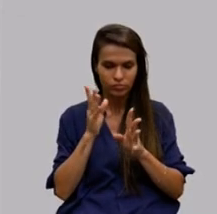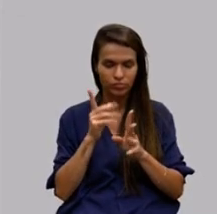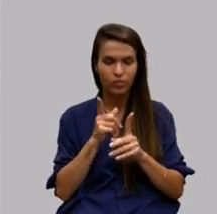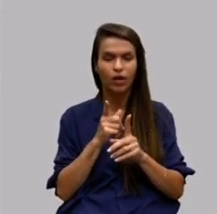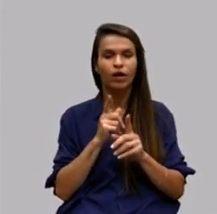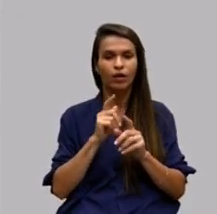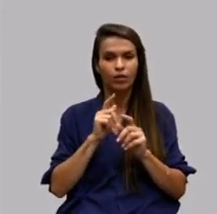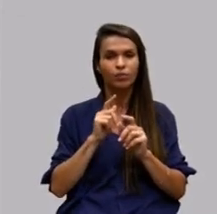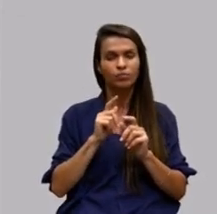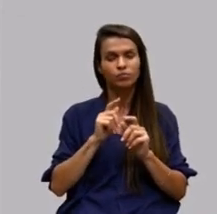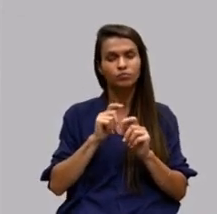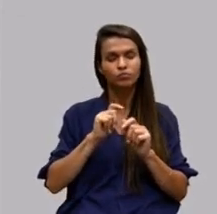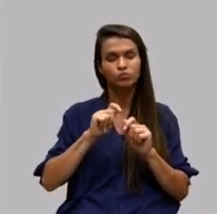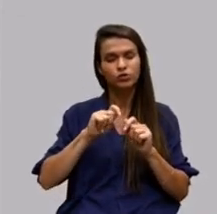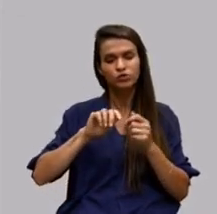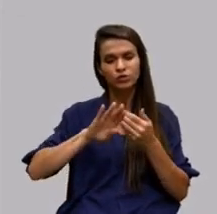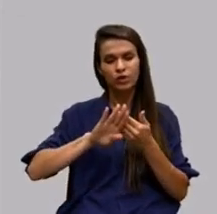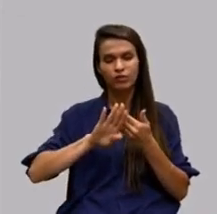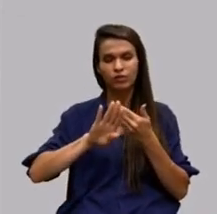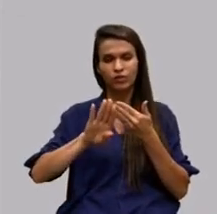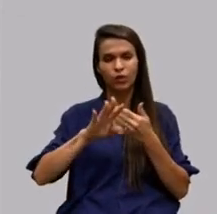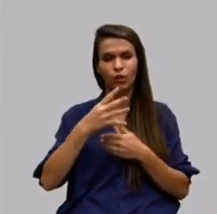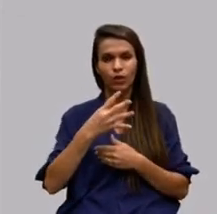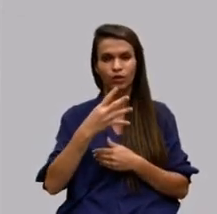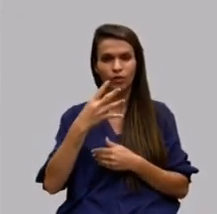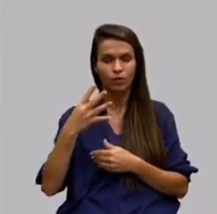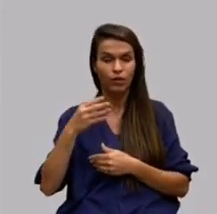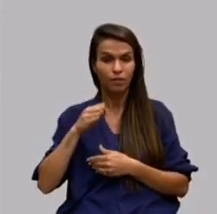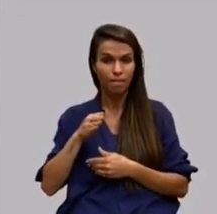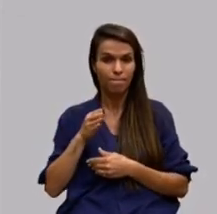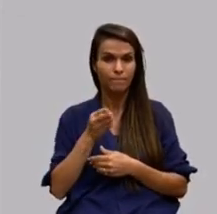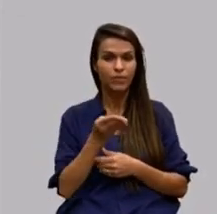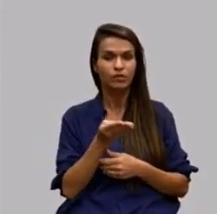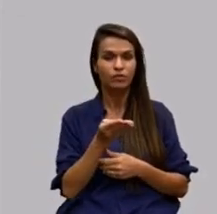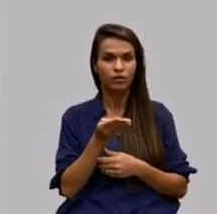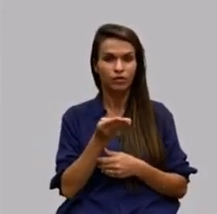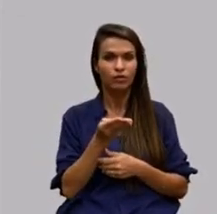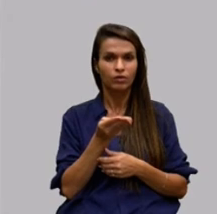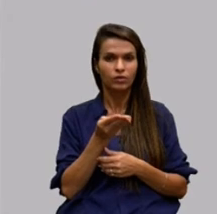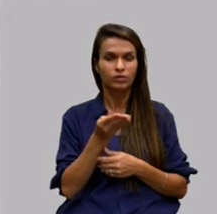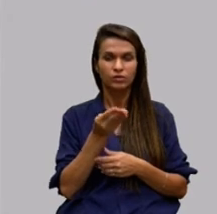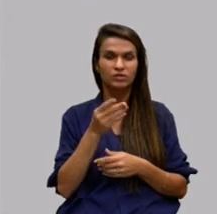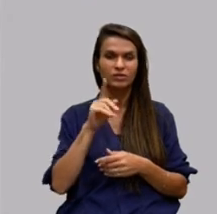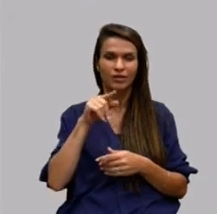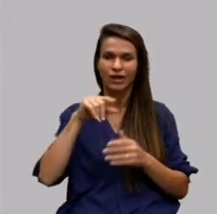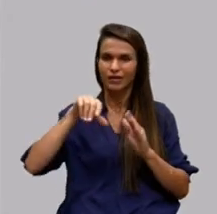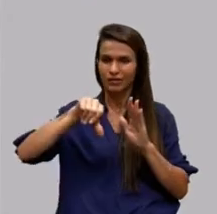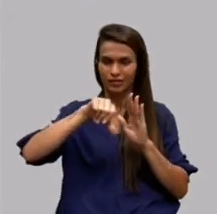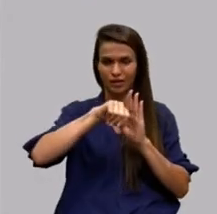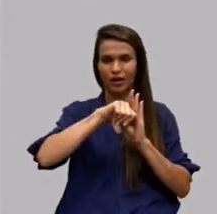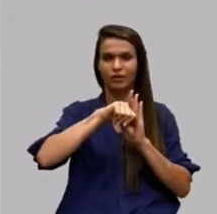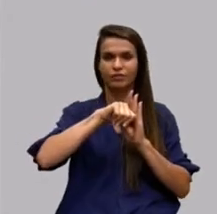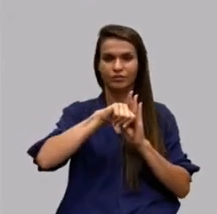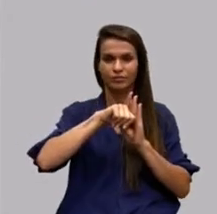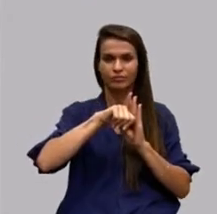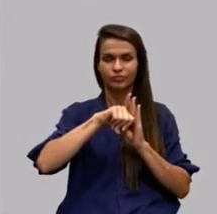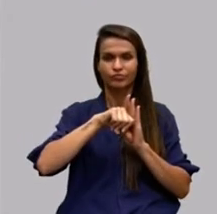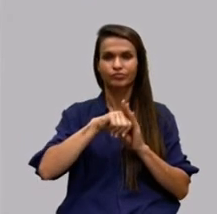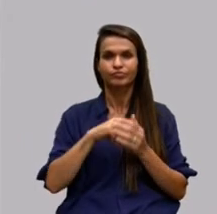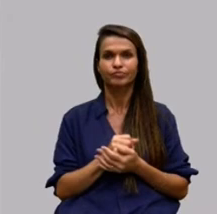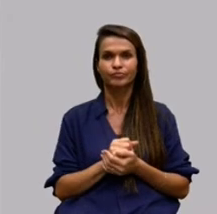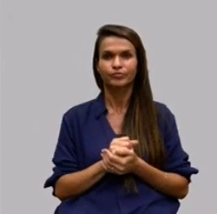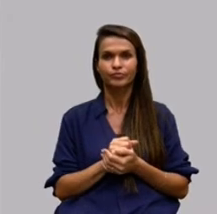deveria ser afastado 44 bilhões que são ilegais. Ainda assim, segue, por favor, eu